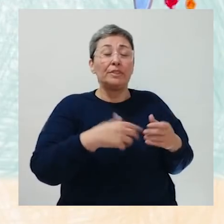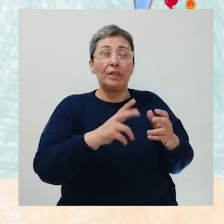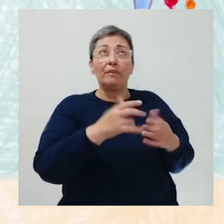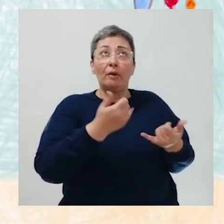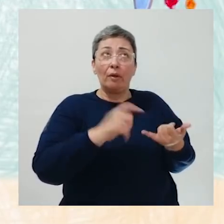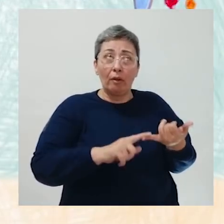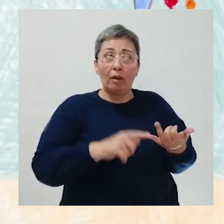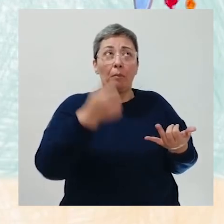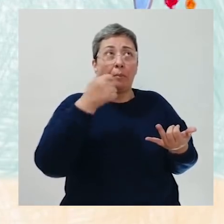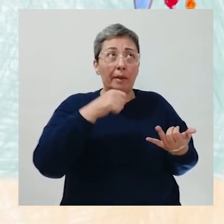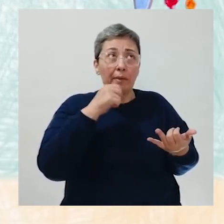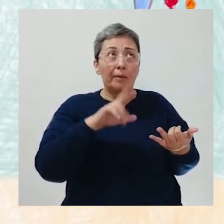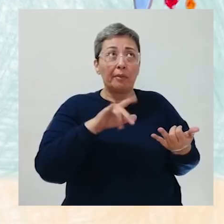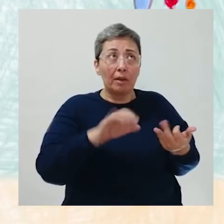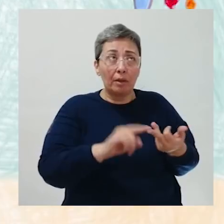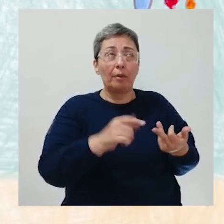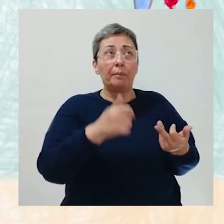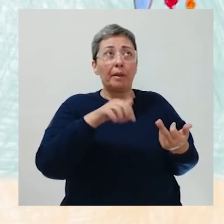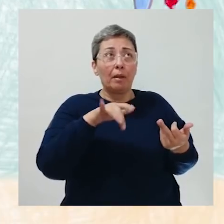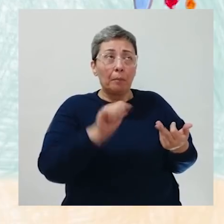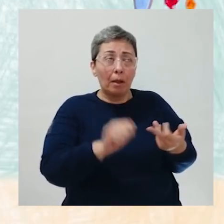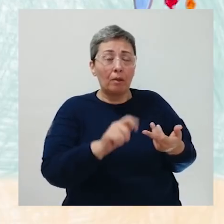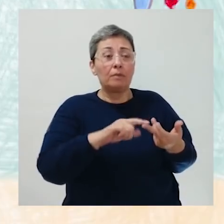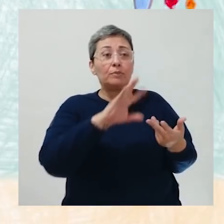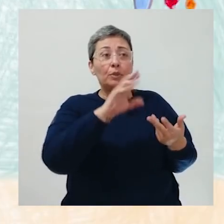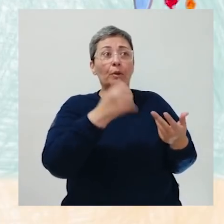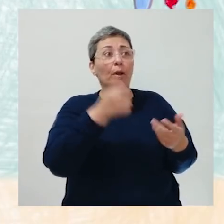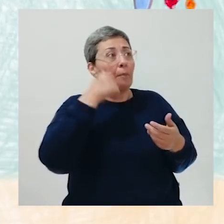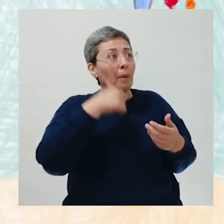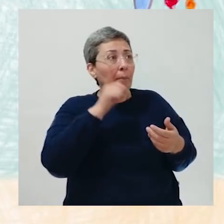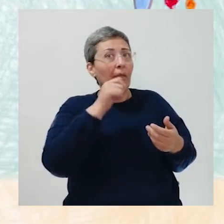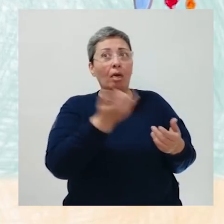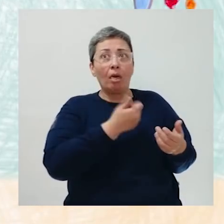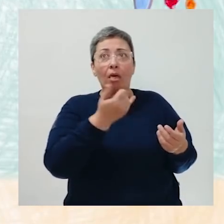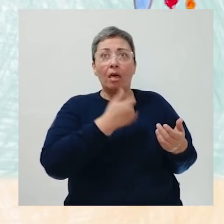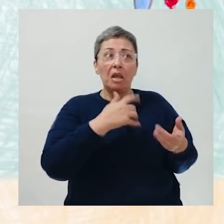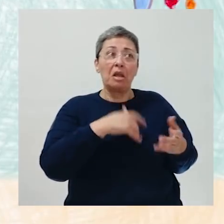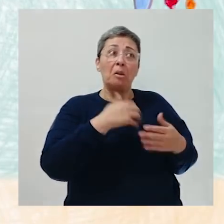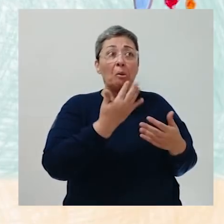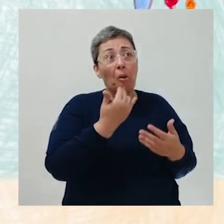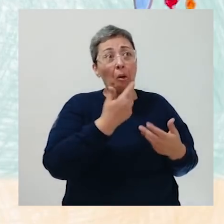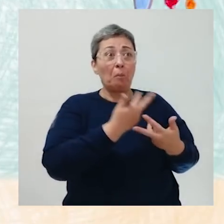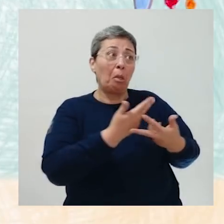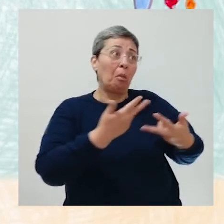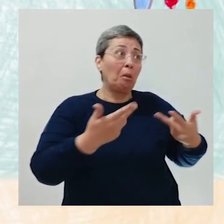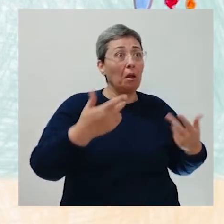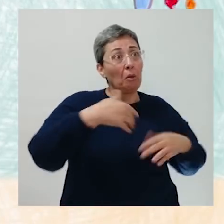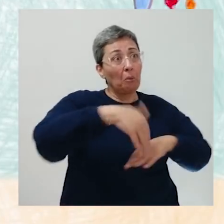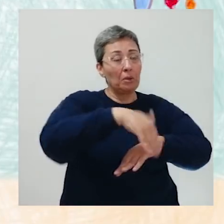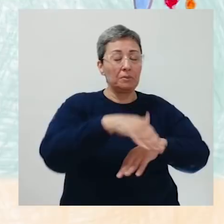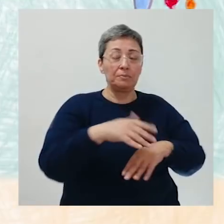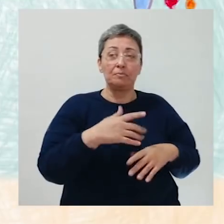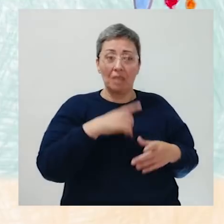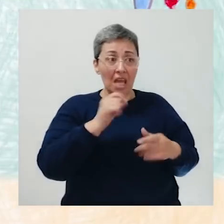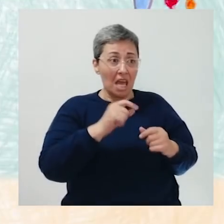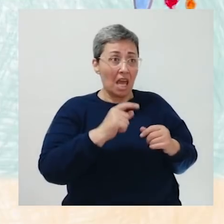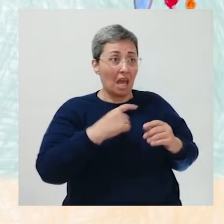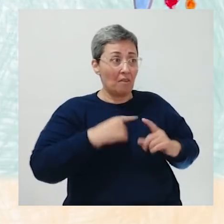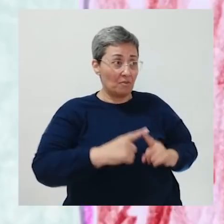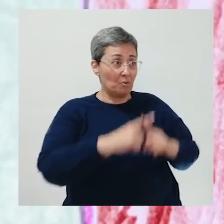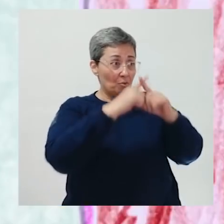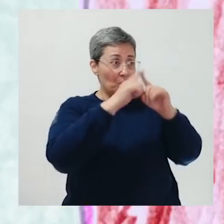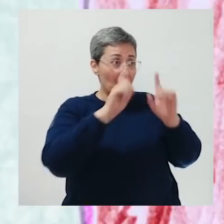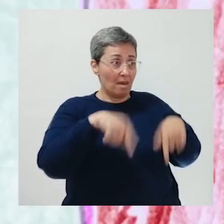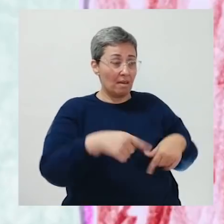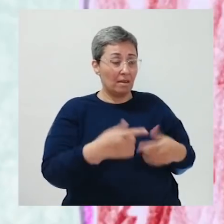mãe do Rodrigo disse, a mãe da Paulinha disse. Eu acho que ser mãe é dizer, não come besteira na rua. É algum curso que vocês